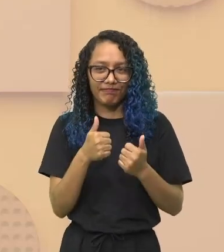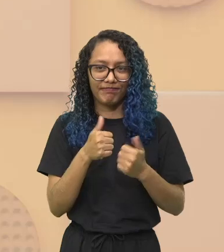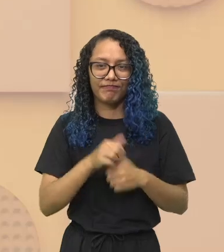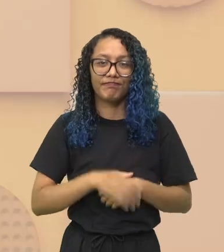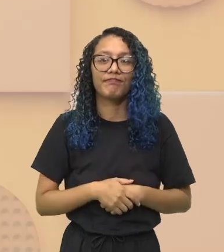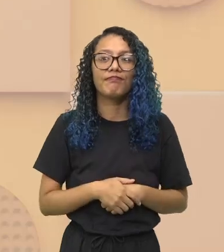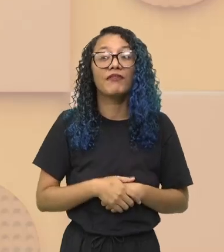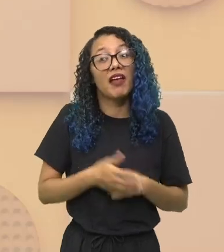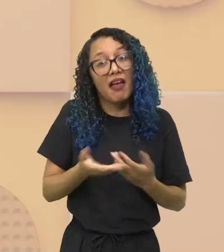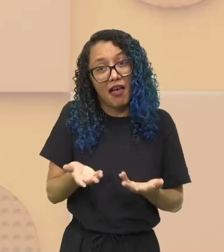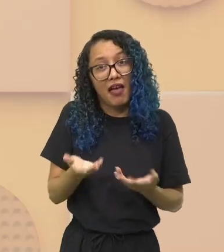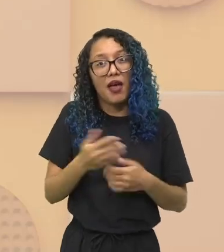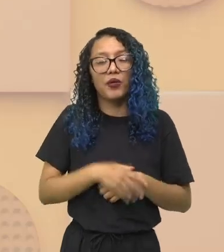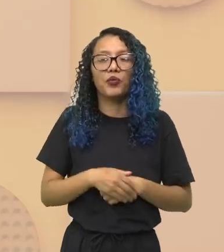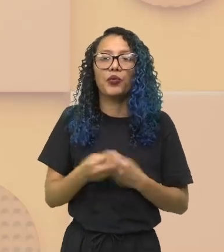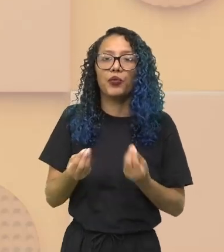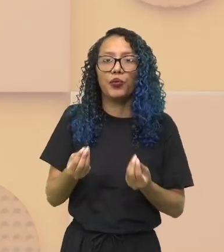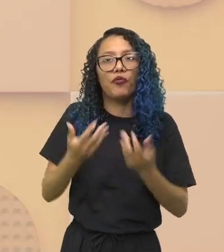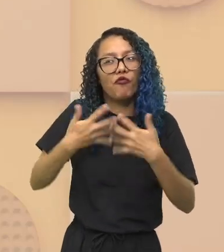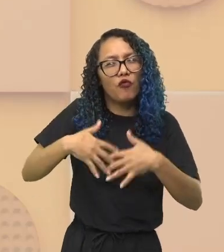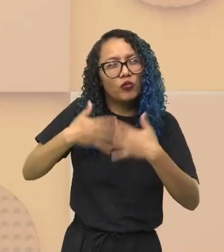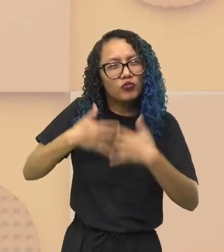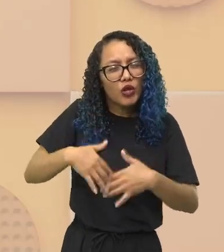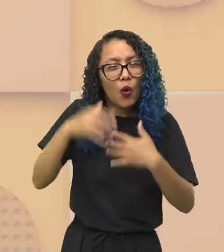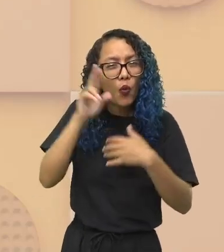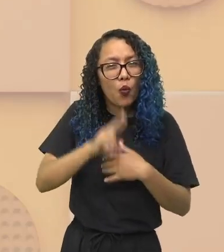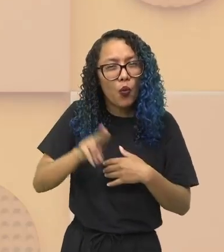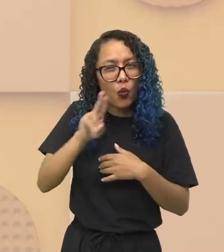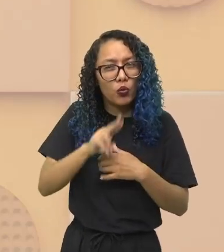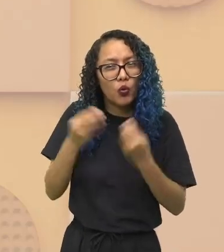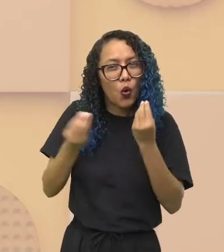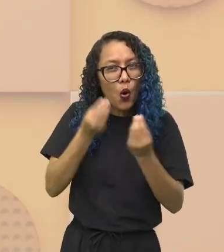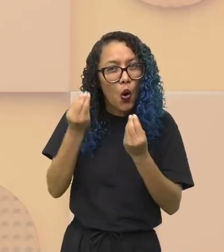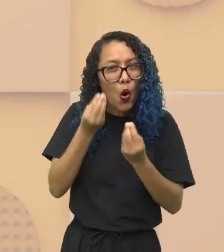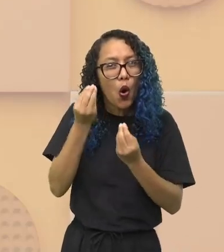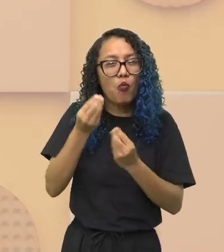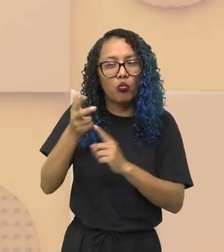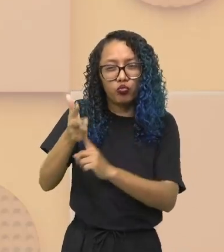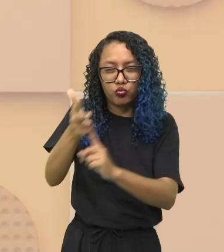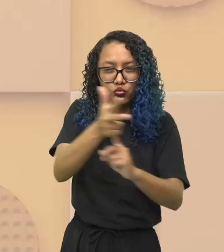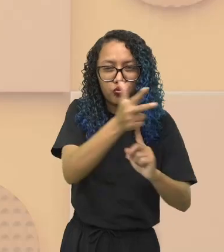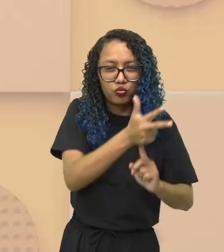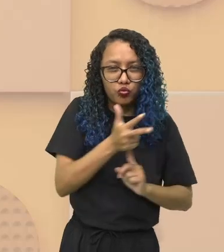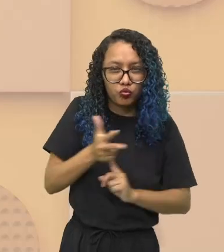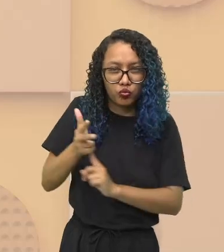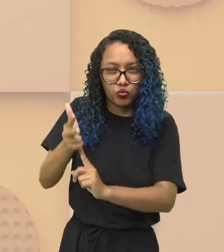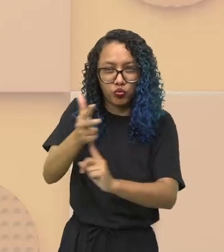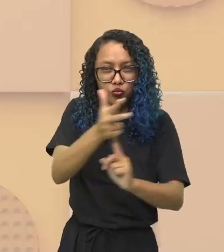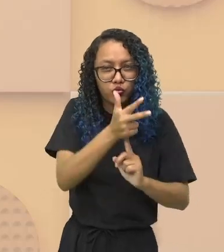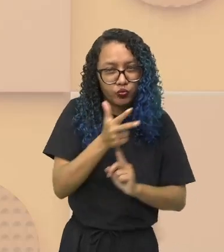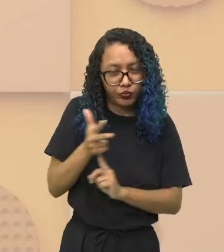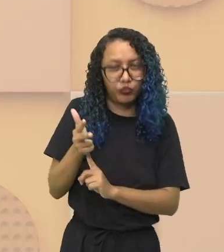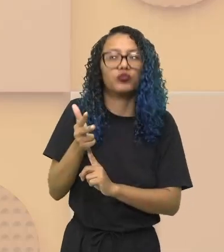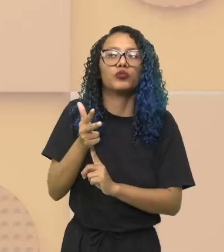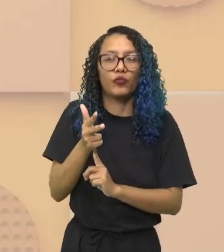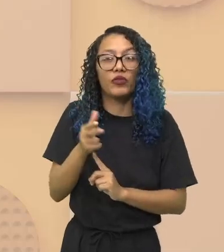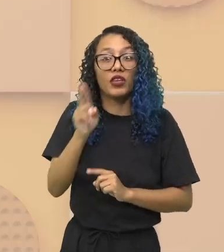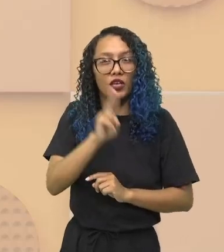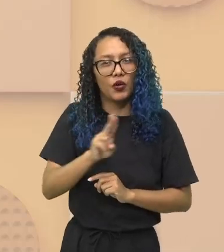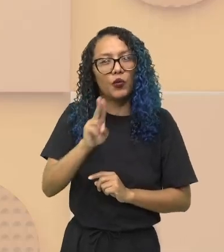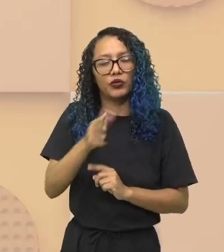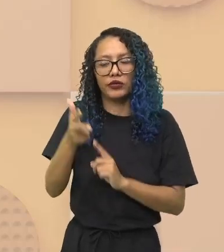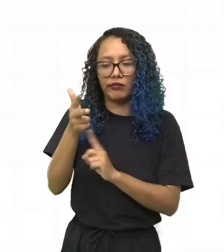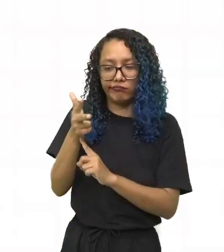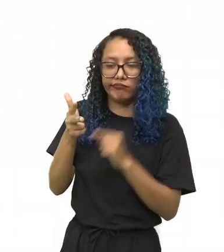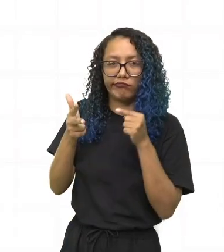parque eólico aí, utilizando os aerogeradores. A energia eólica, ela também, né,